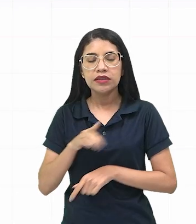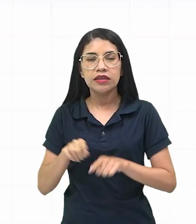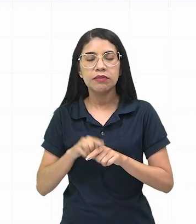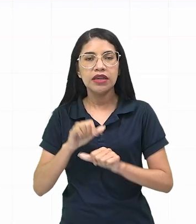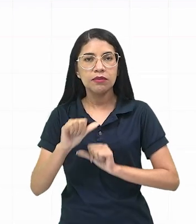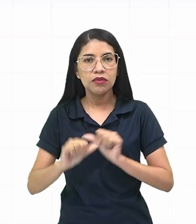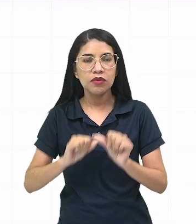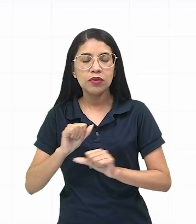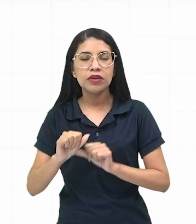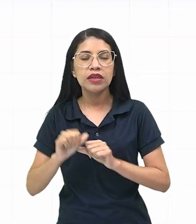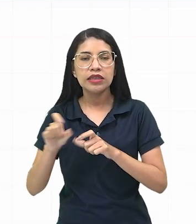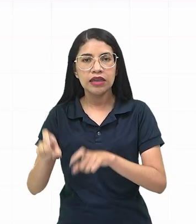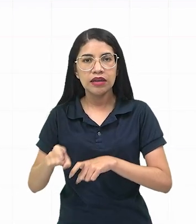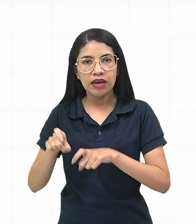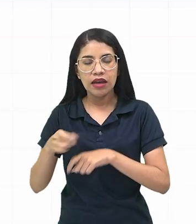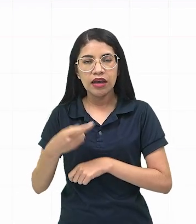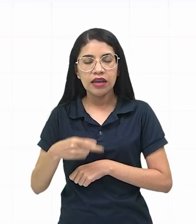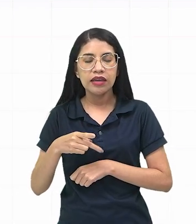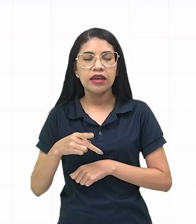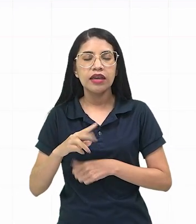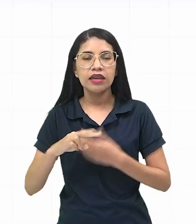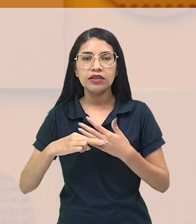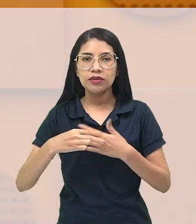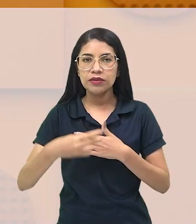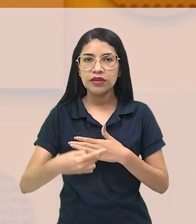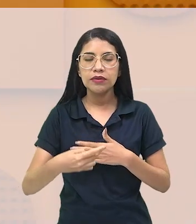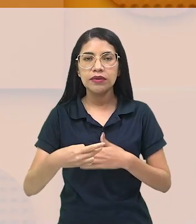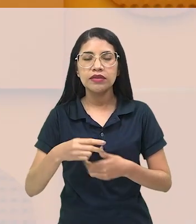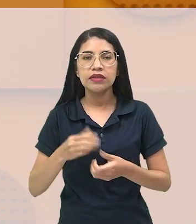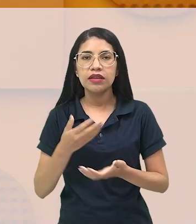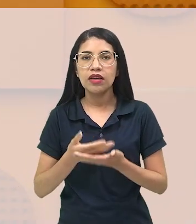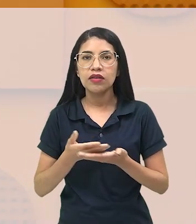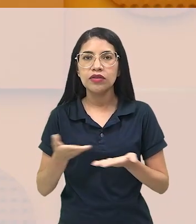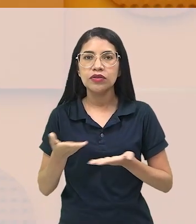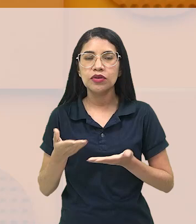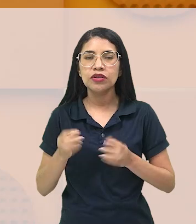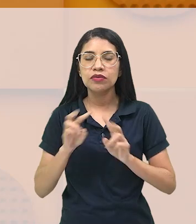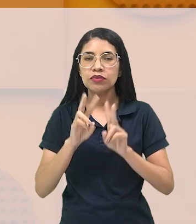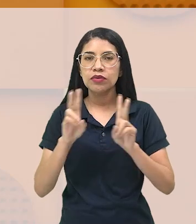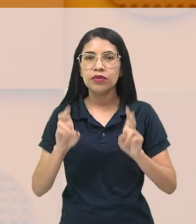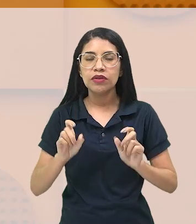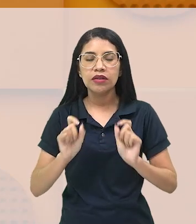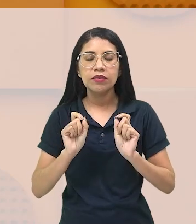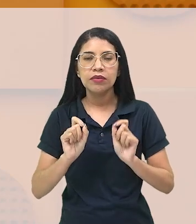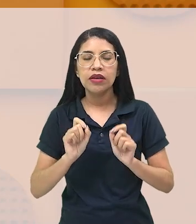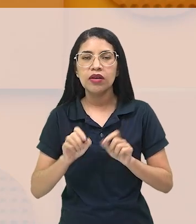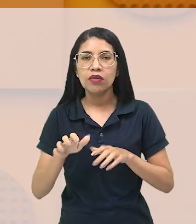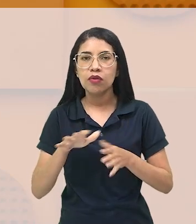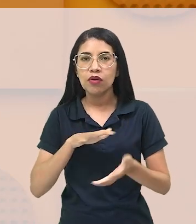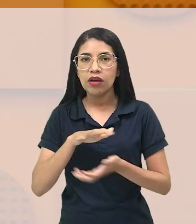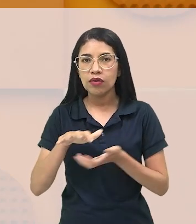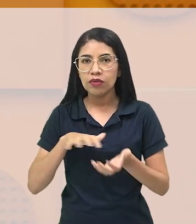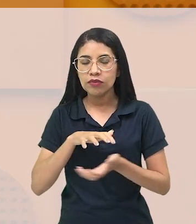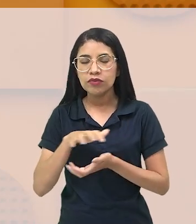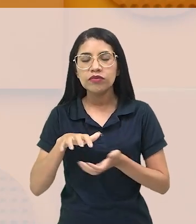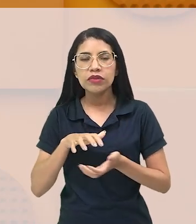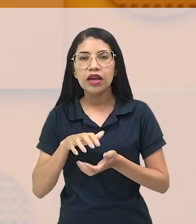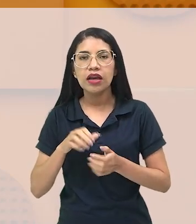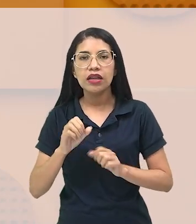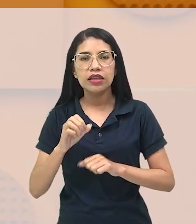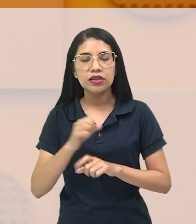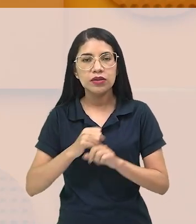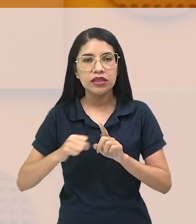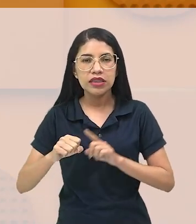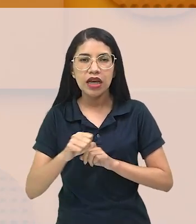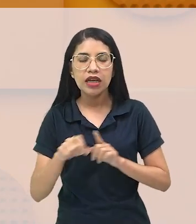reforma agrária no Brasil e suas consequências. Nessa aula, pessoal, a gente vai falar sobre esses movimentos sociais, coisas que